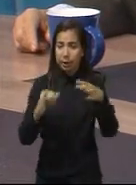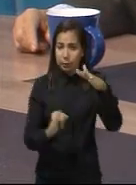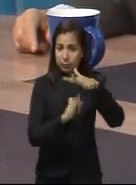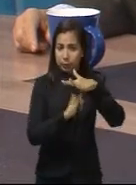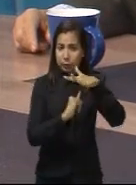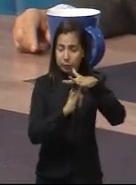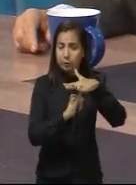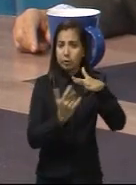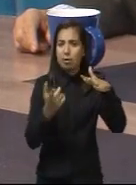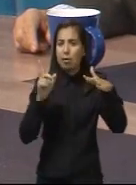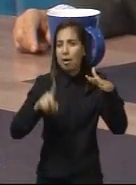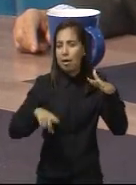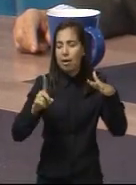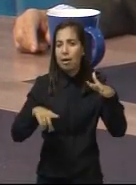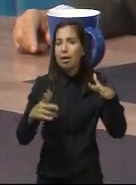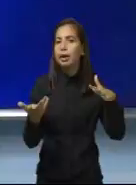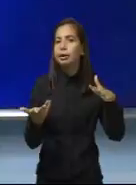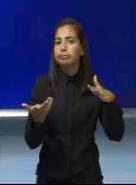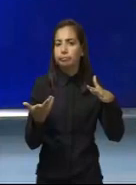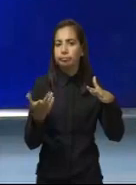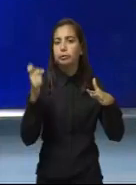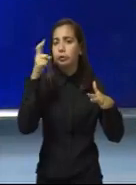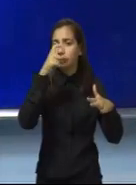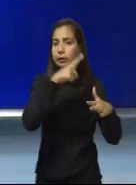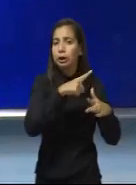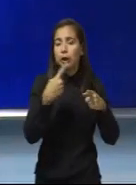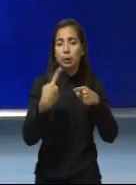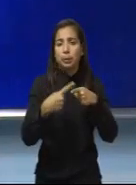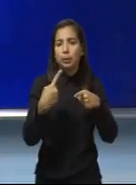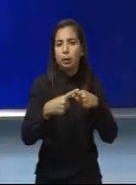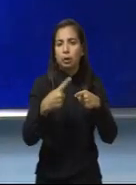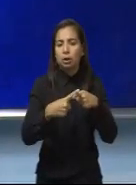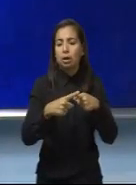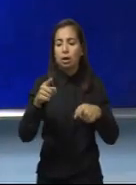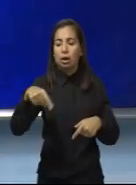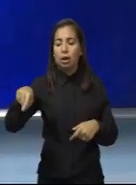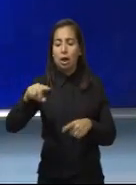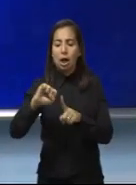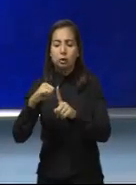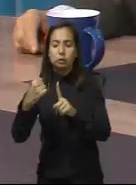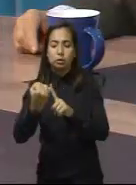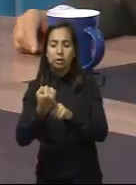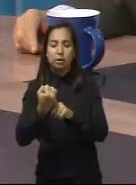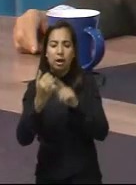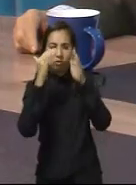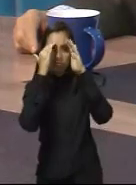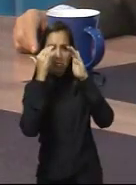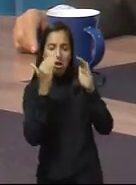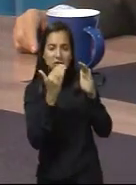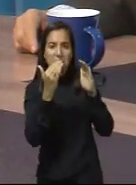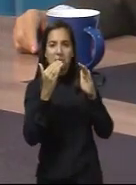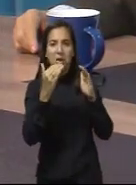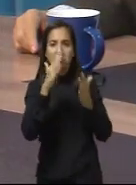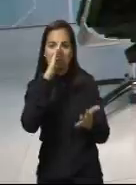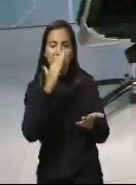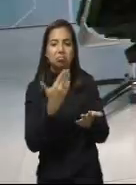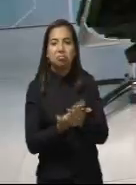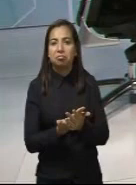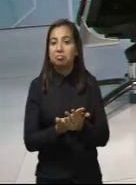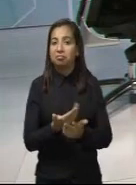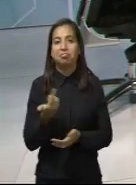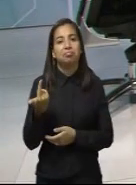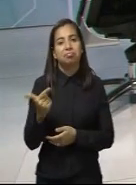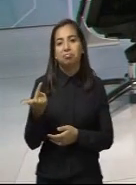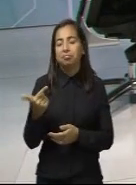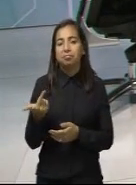profunda do que a gente imagina. Certo? Elas perderam a credibilidade, o respeito. E você fica numa situação